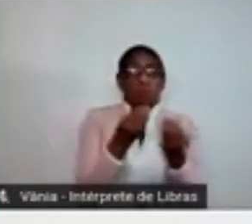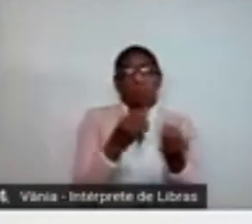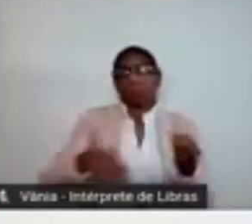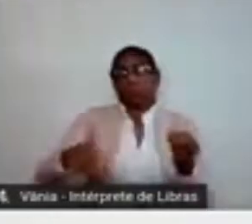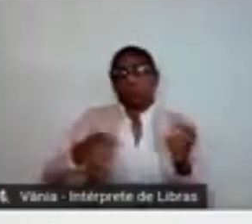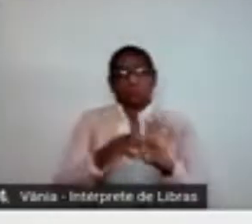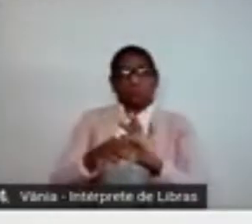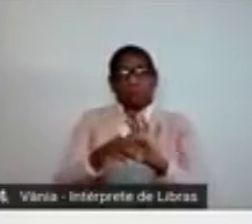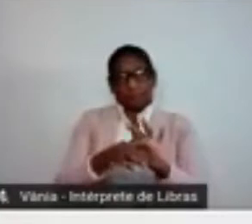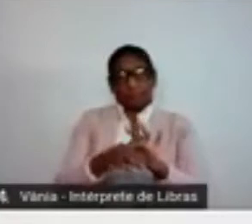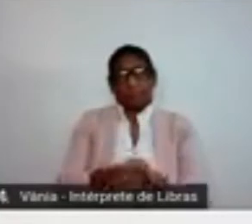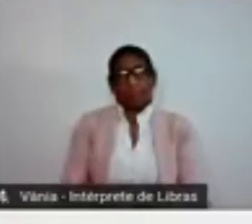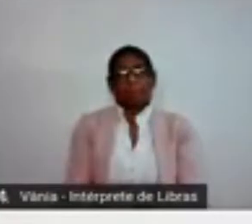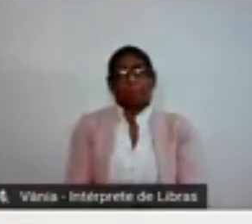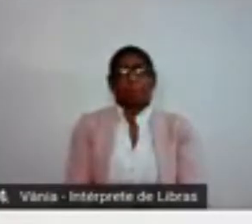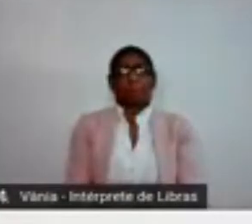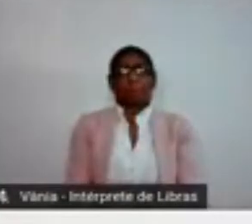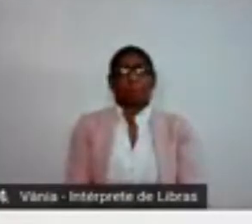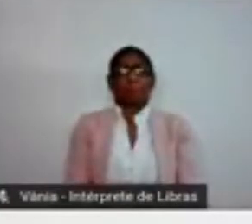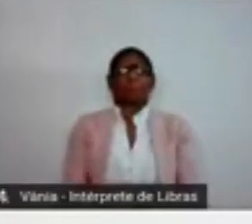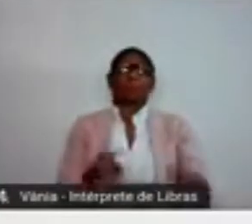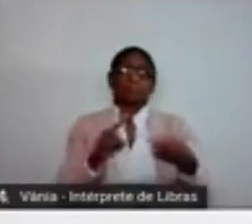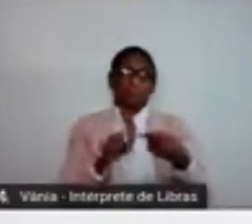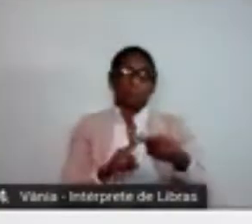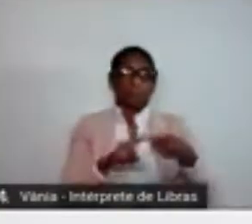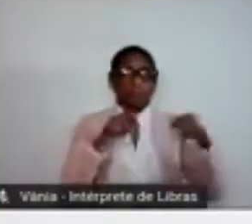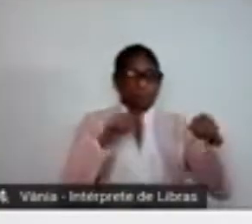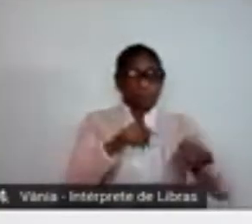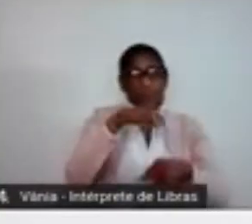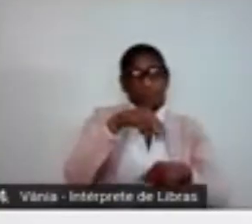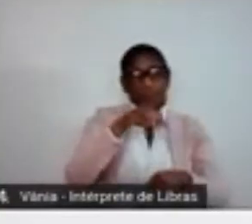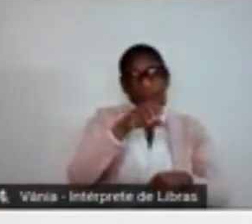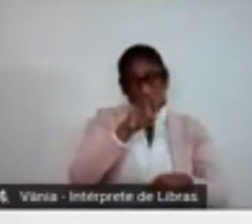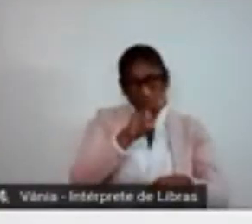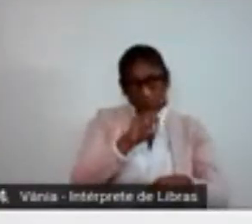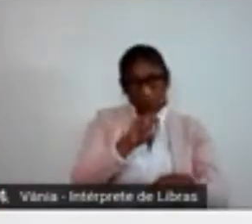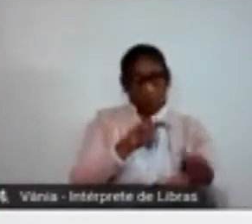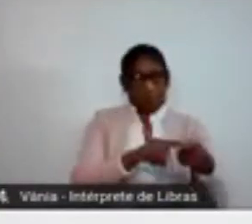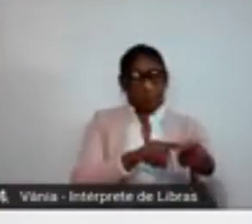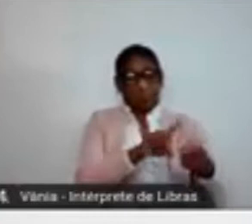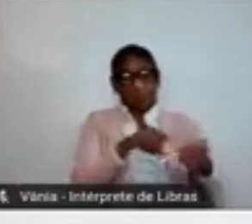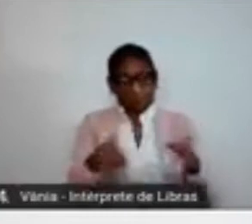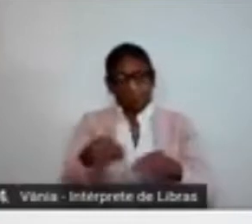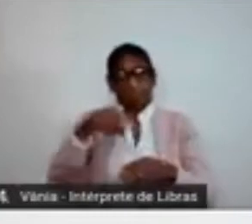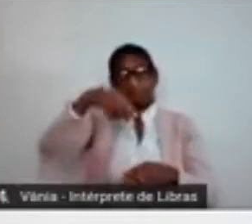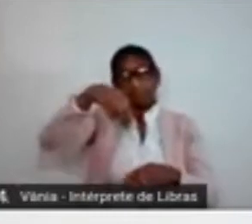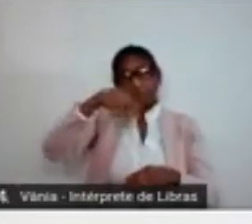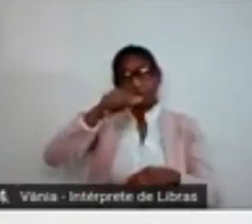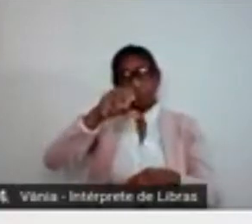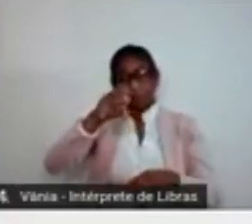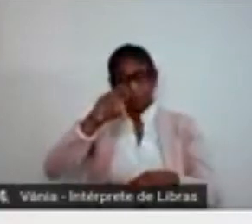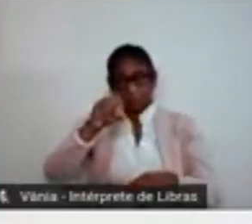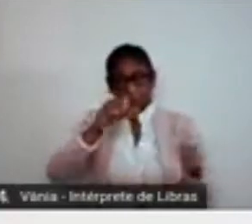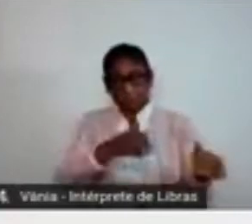nota da região ela é composta por a situação da micro-região, a situação da sua macro-região e a situação do estado como